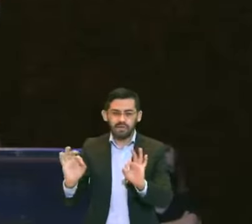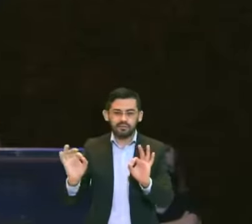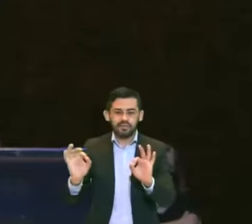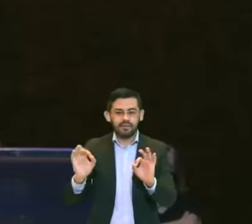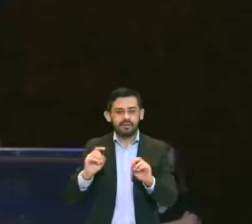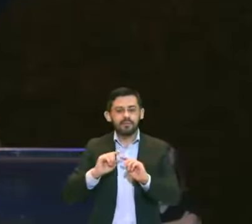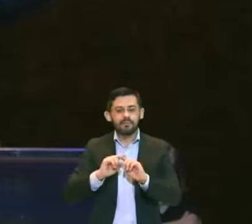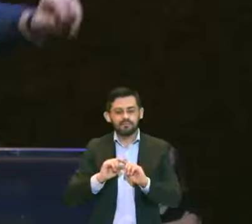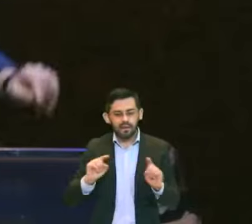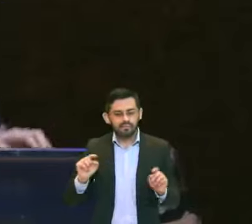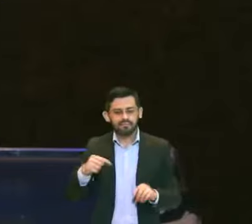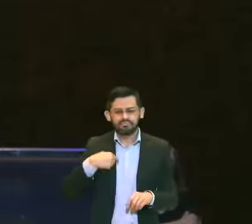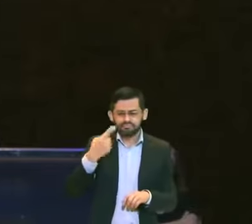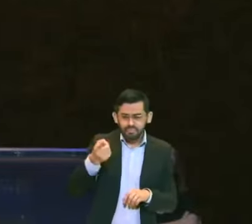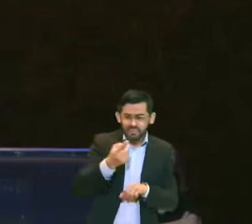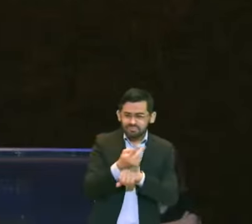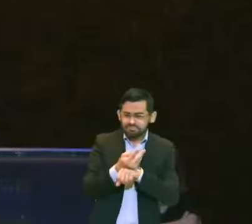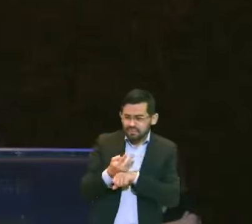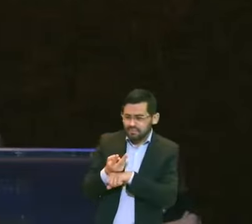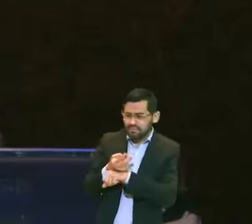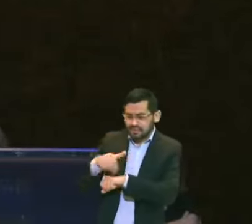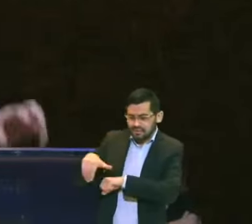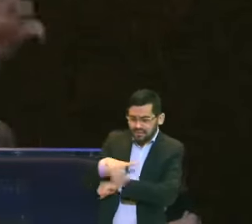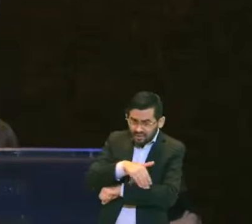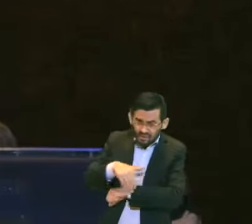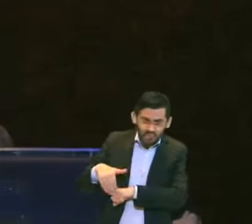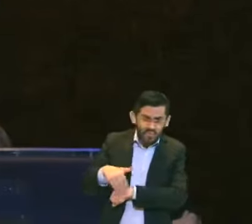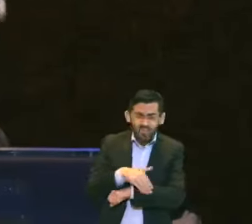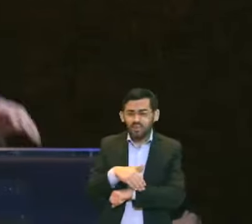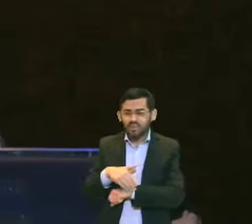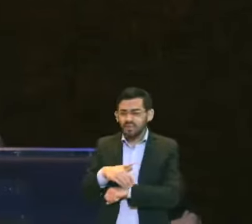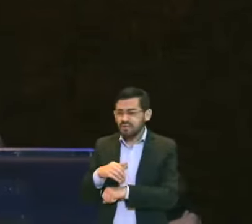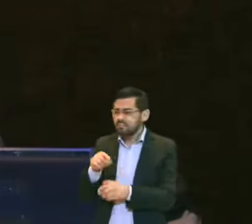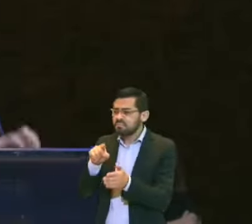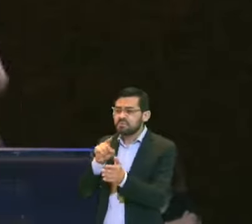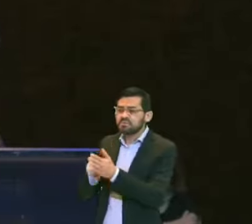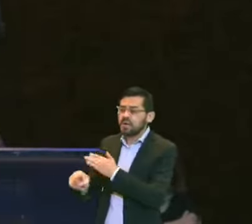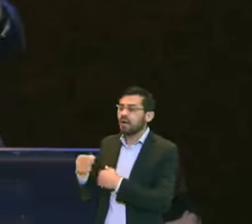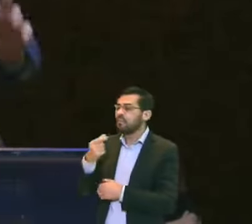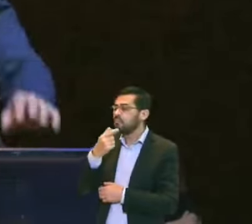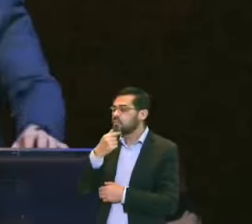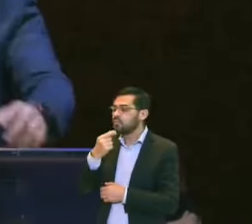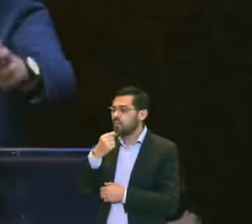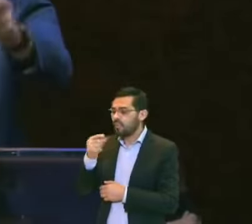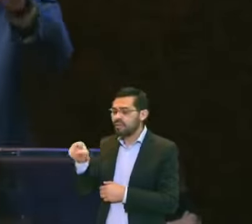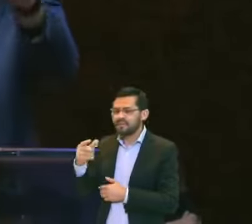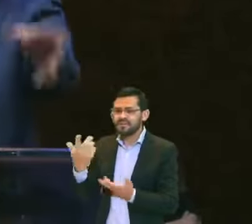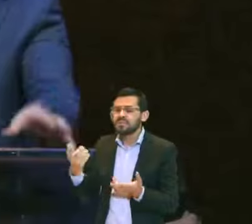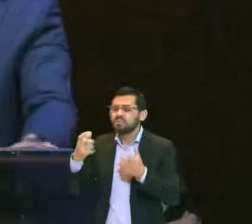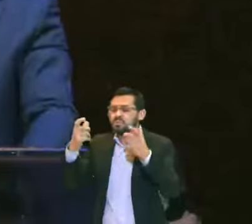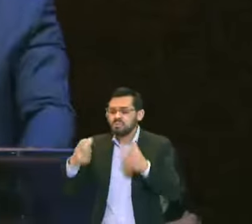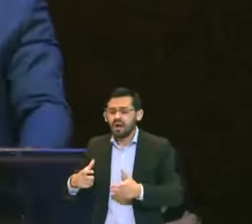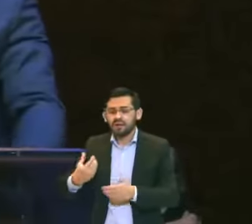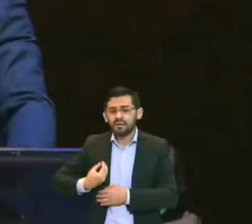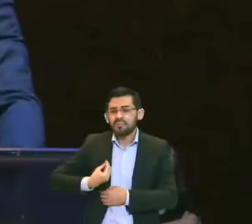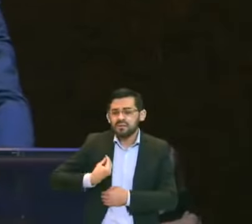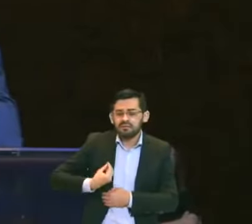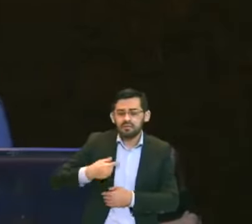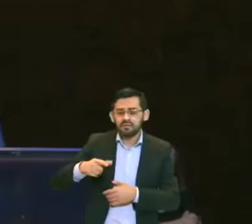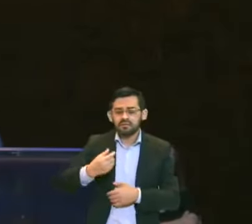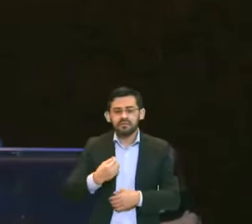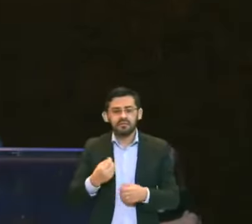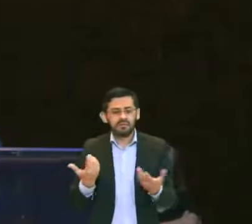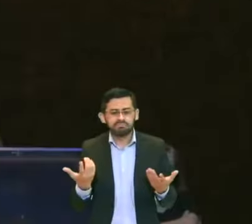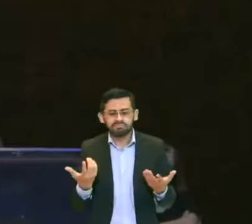Ela foi procurar na rua, pediu para o porteiro que estava ali naquela rua, dizendo onde que aquela menina era.